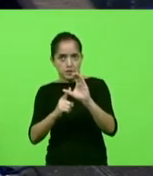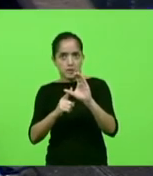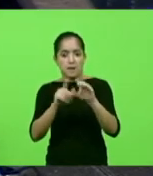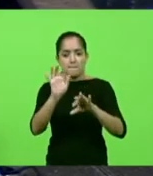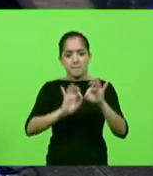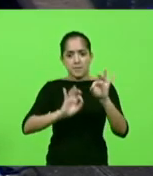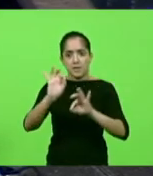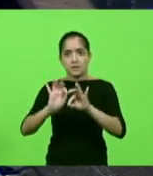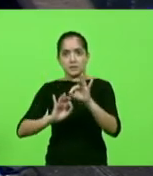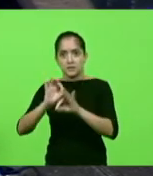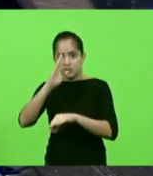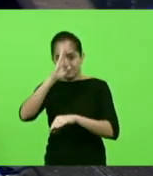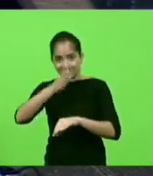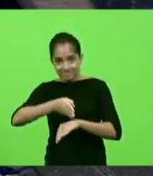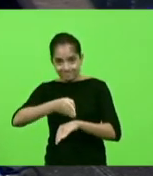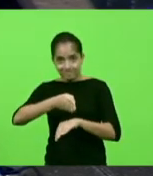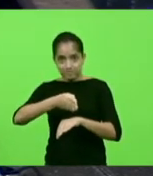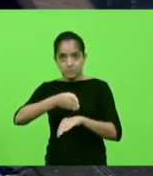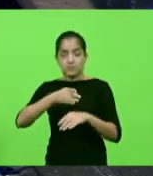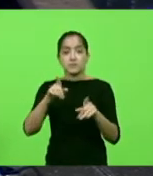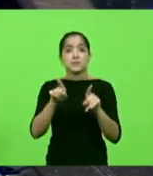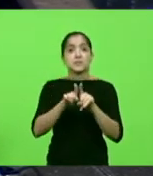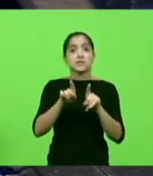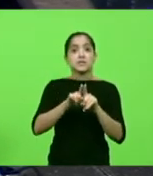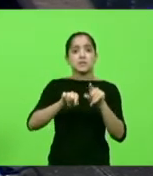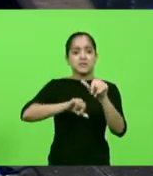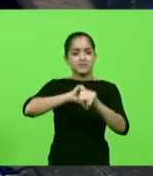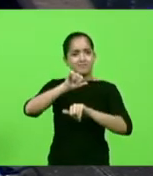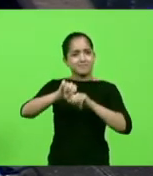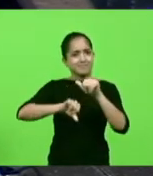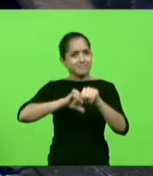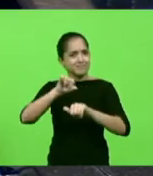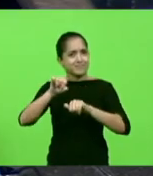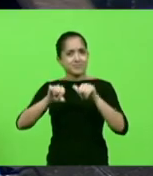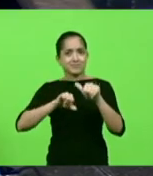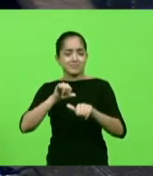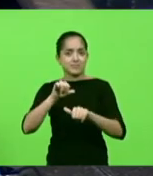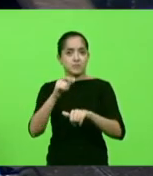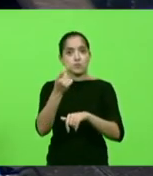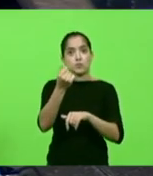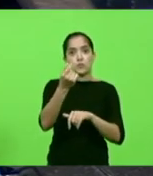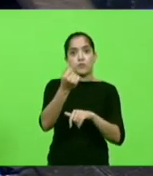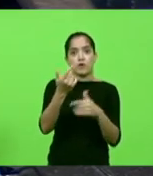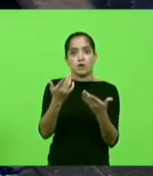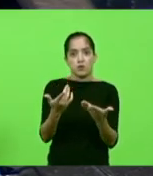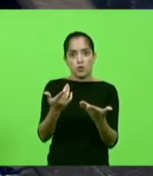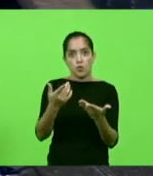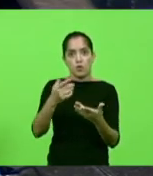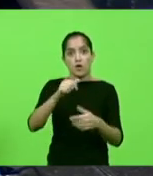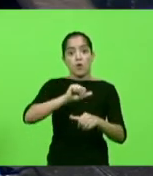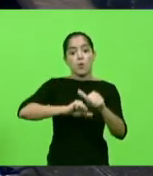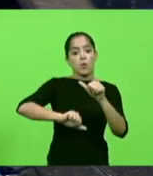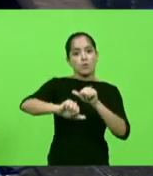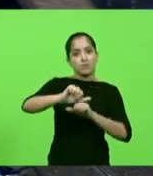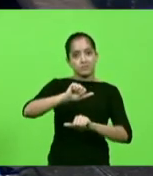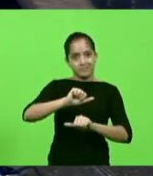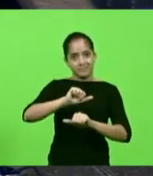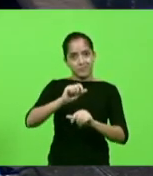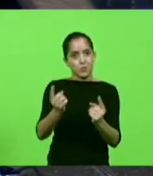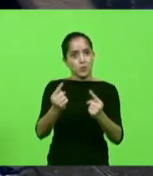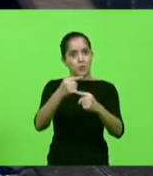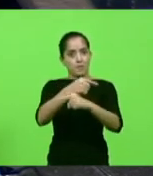central, pela intervenção do mercado e pela distorção no sistema de preços. Ou seja, o oposto do que defendem